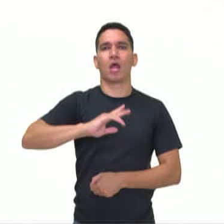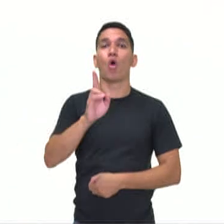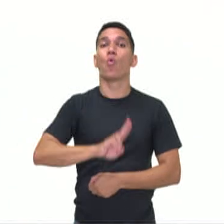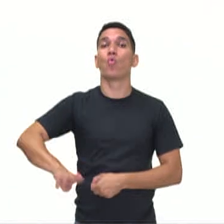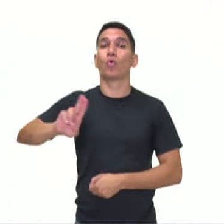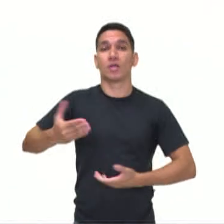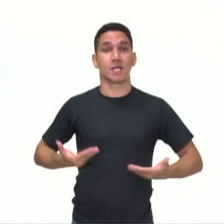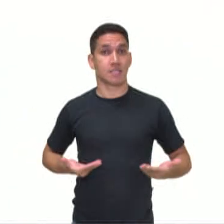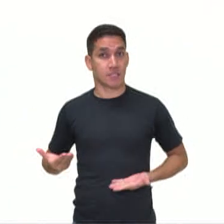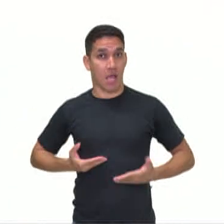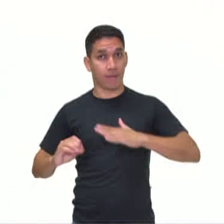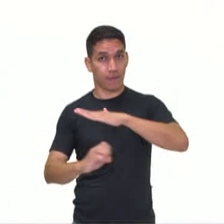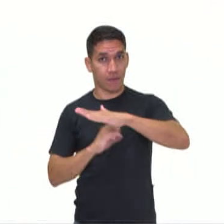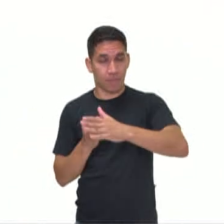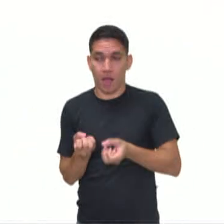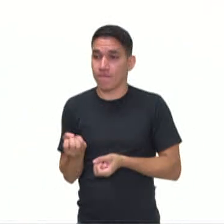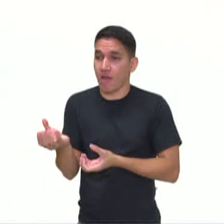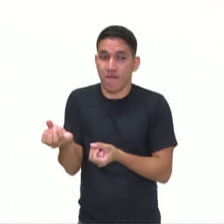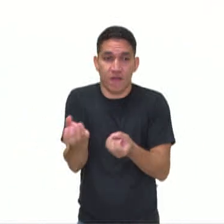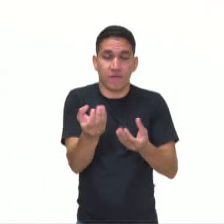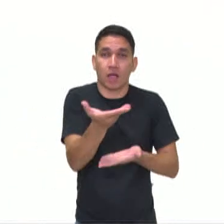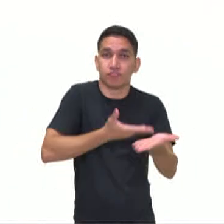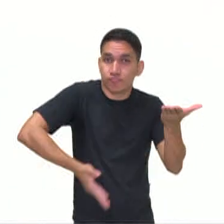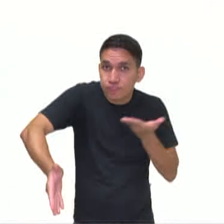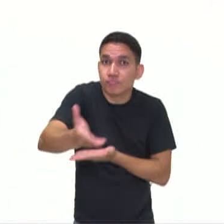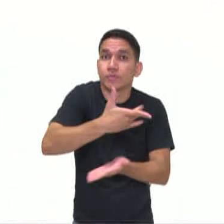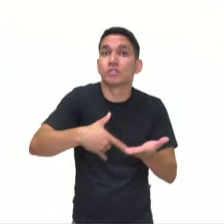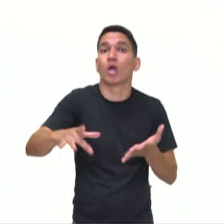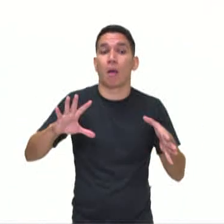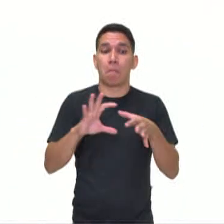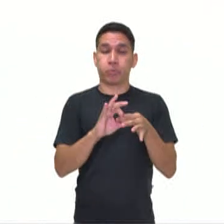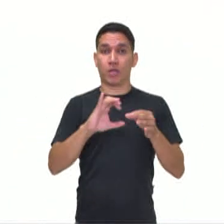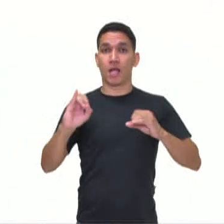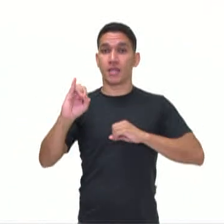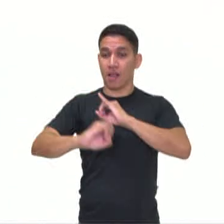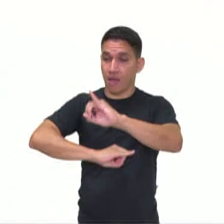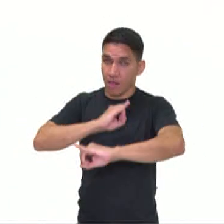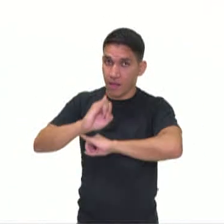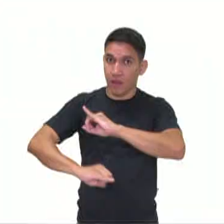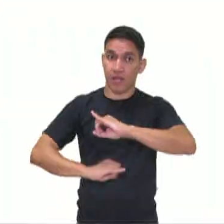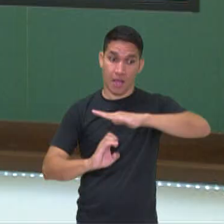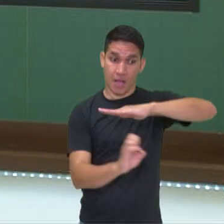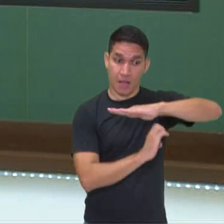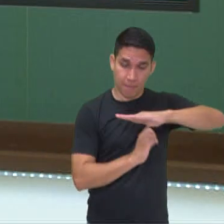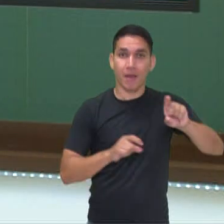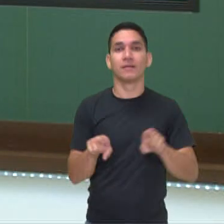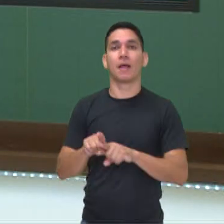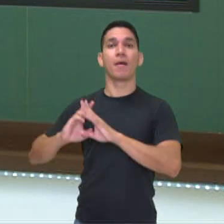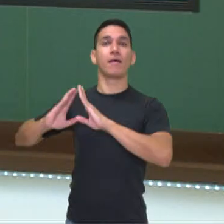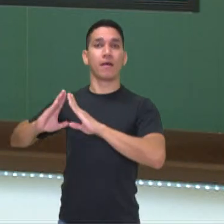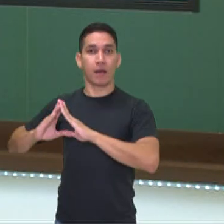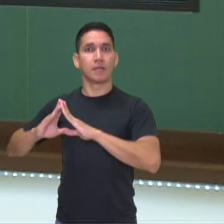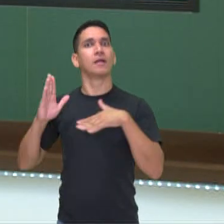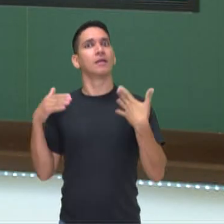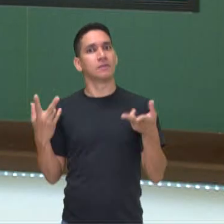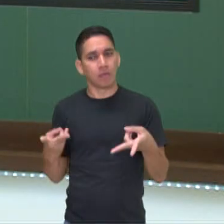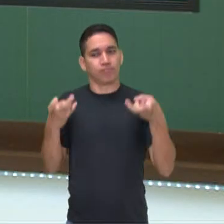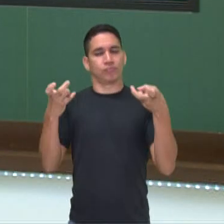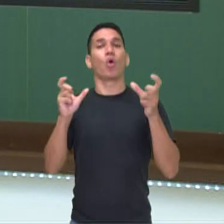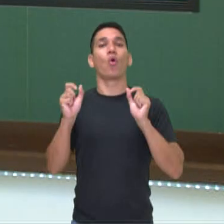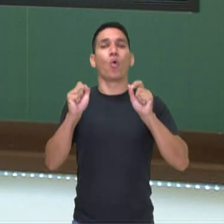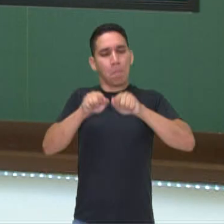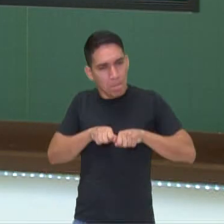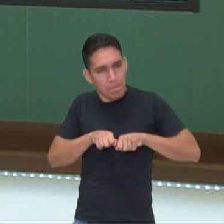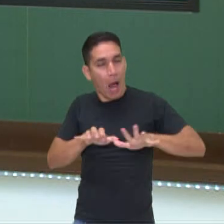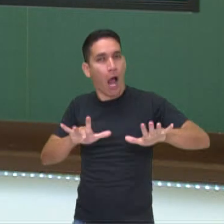empresas que começaram a oferecer conexão de internet empresarial e residencial. Então a gente também tem que associar a